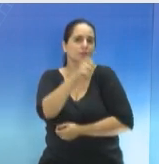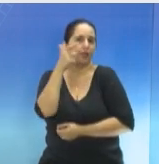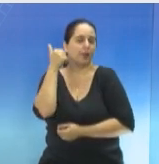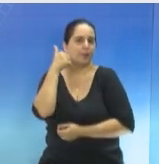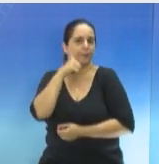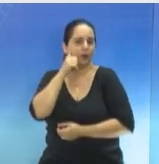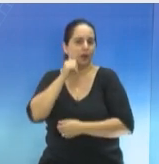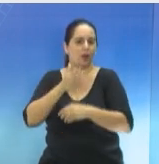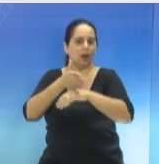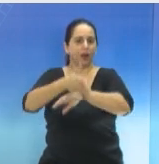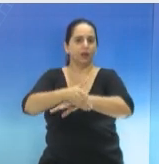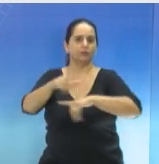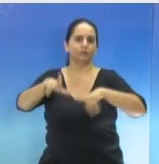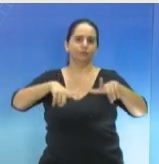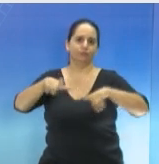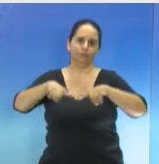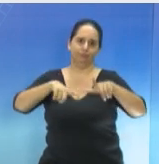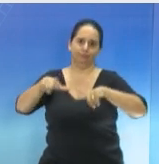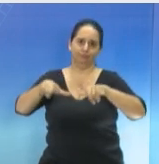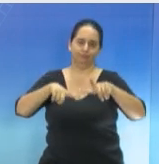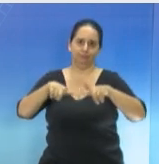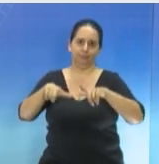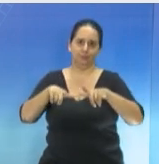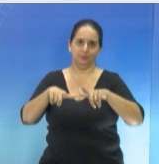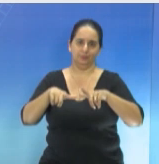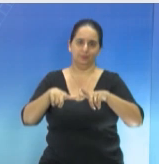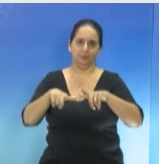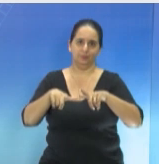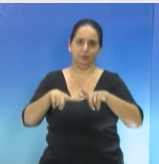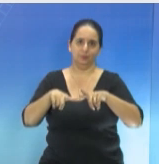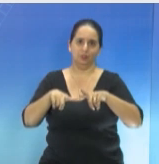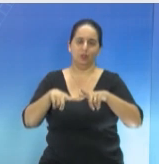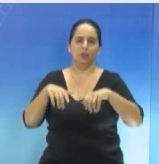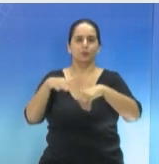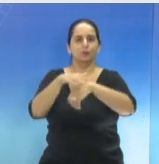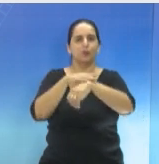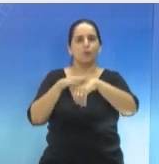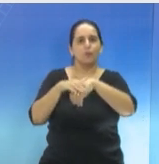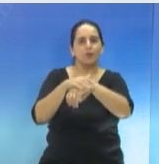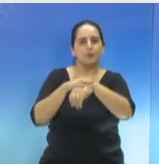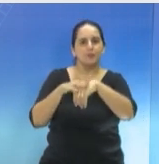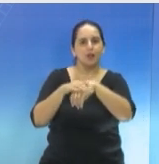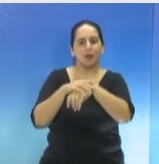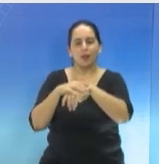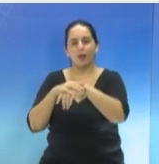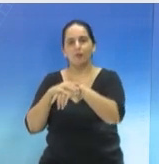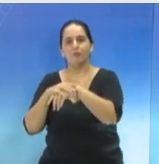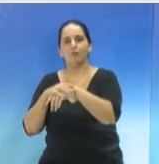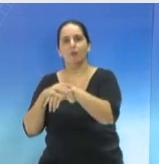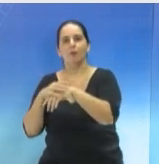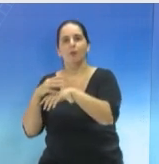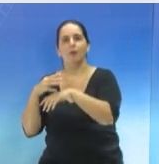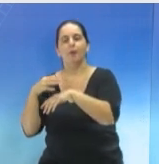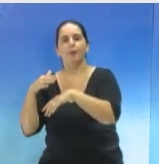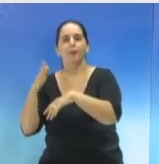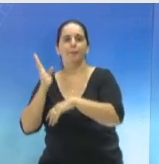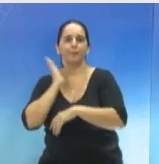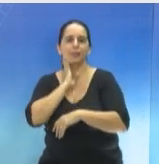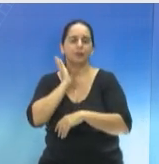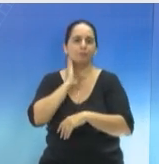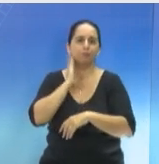o mercado de trabalho. E ali, né, as mulheres o que? Conversavam, né? Elas estavam